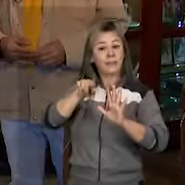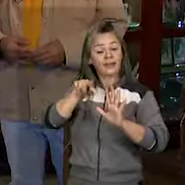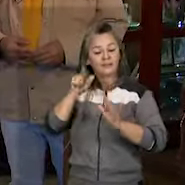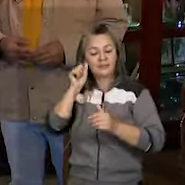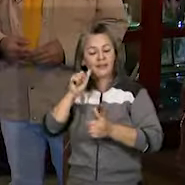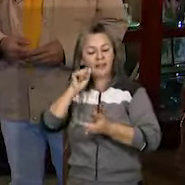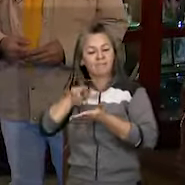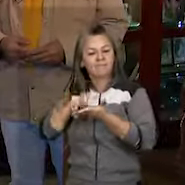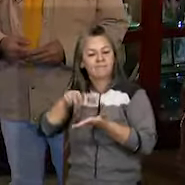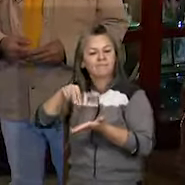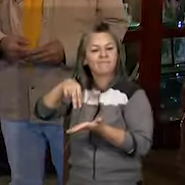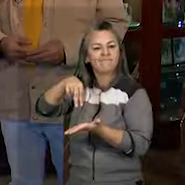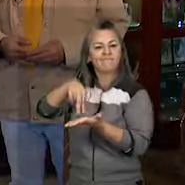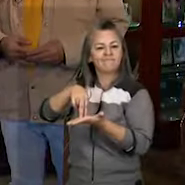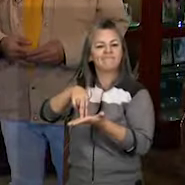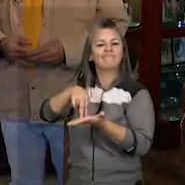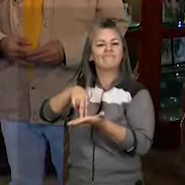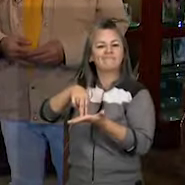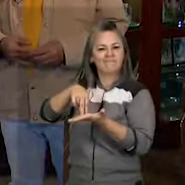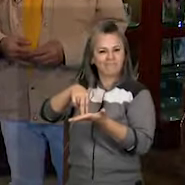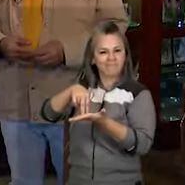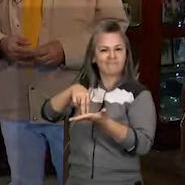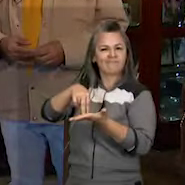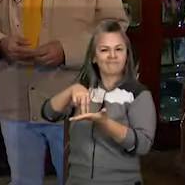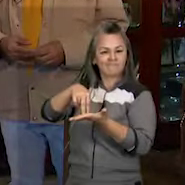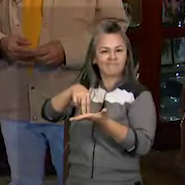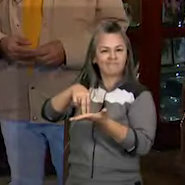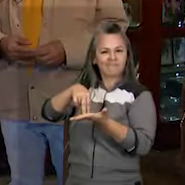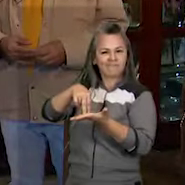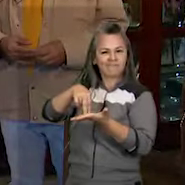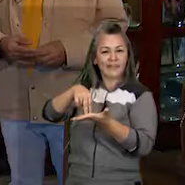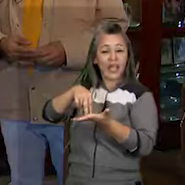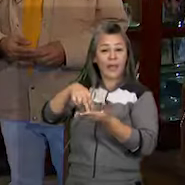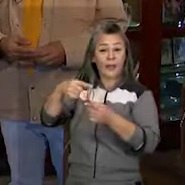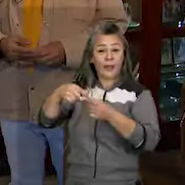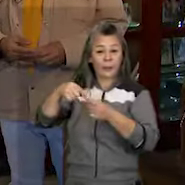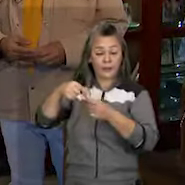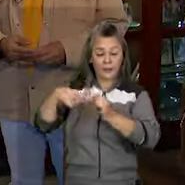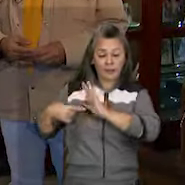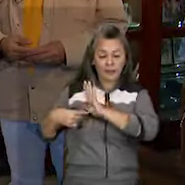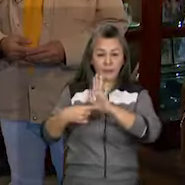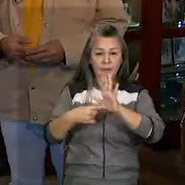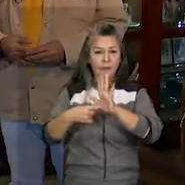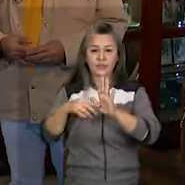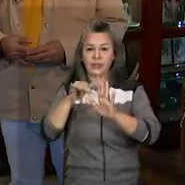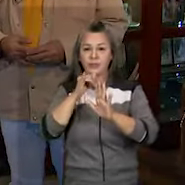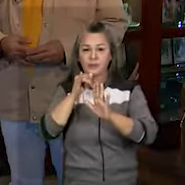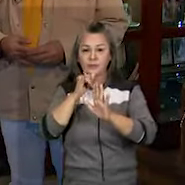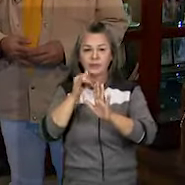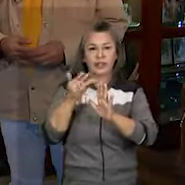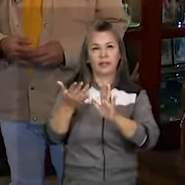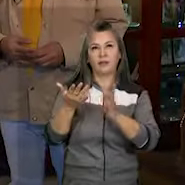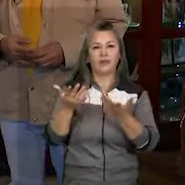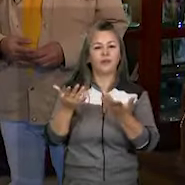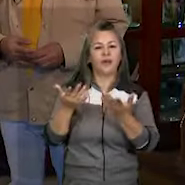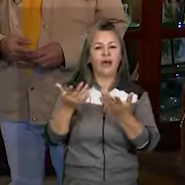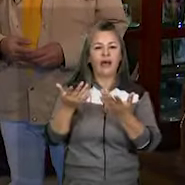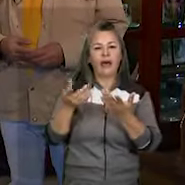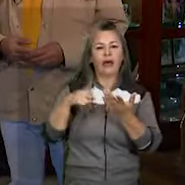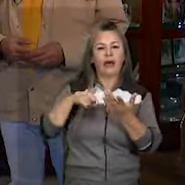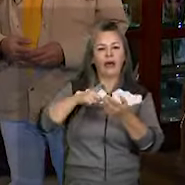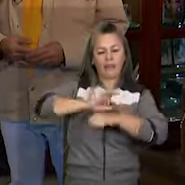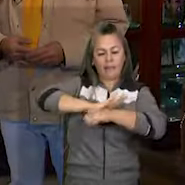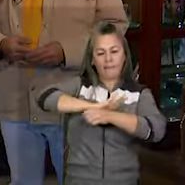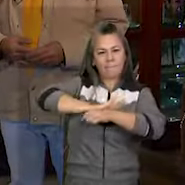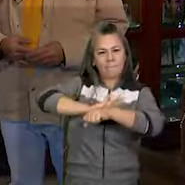que as pessoas vão ter que ocupar, muitas vezes ligados à questão da cor da pele, né, seja, né, ou questão, né, das etnias,